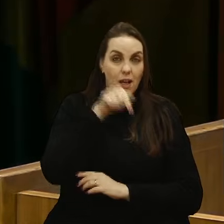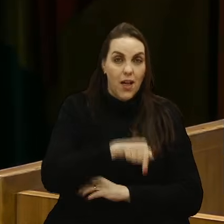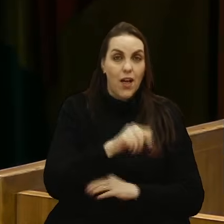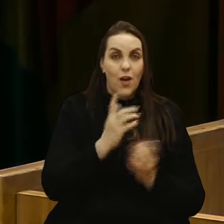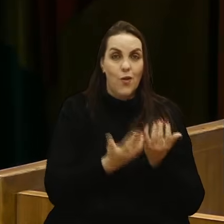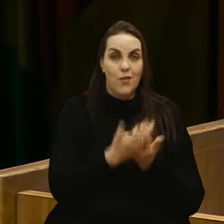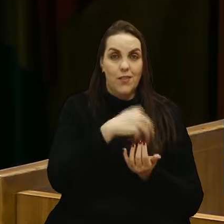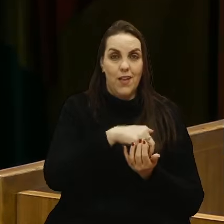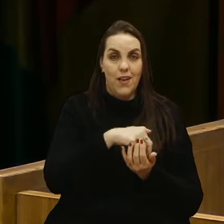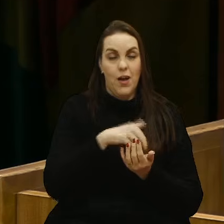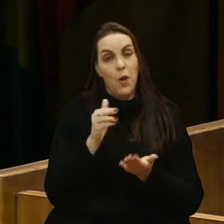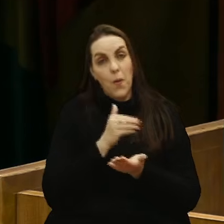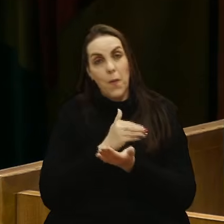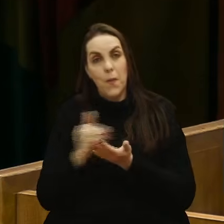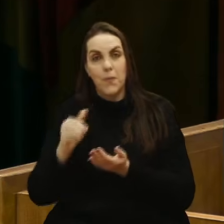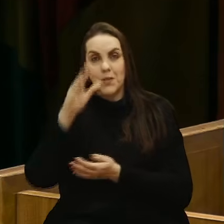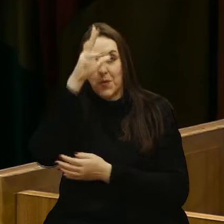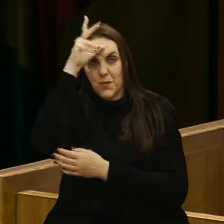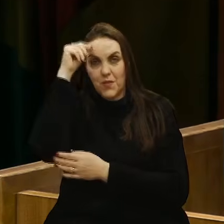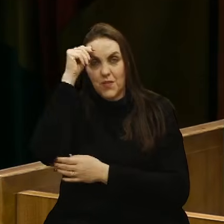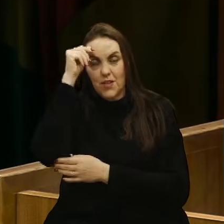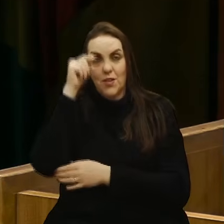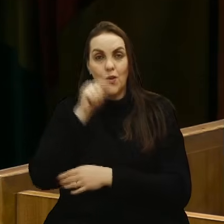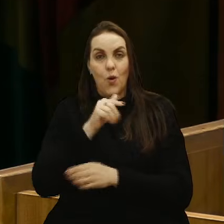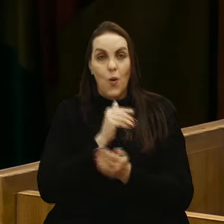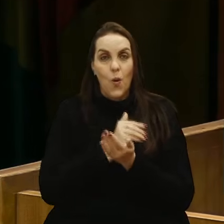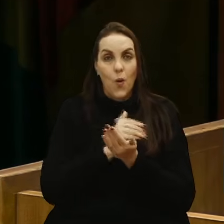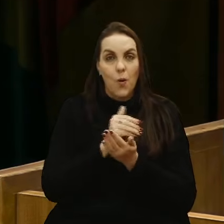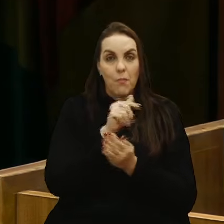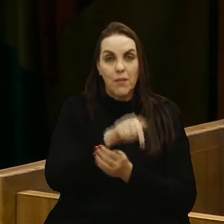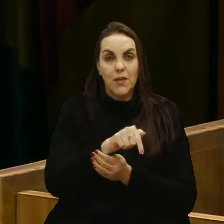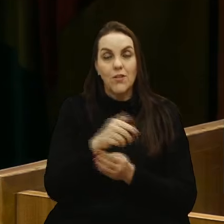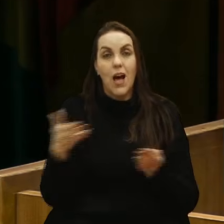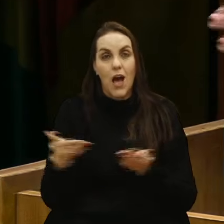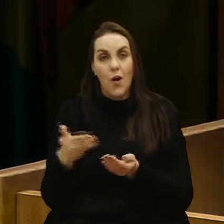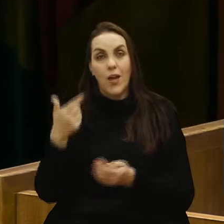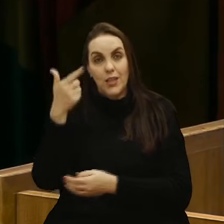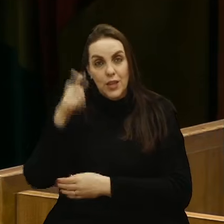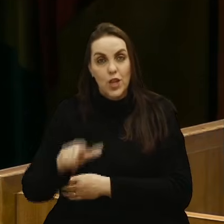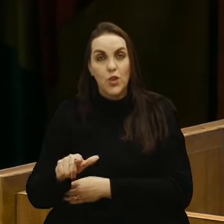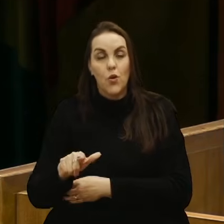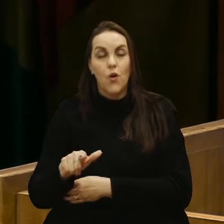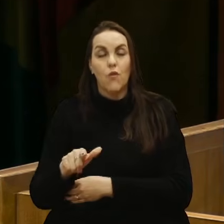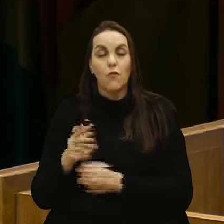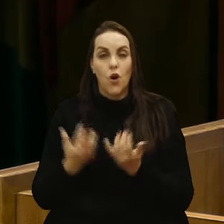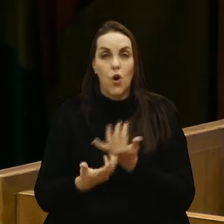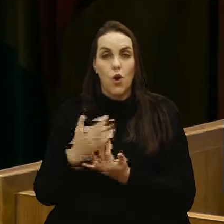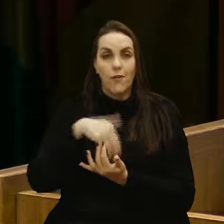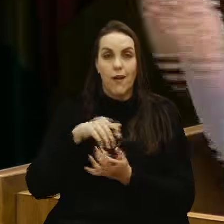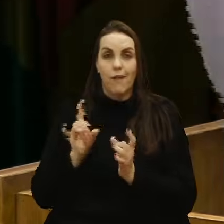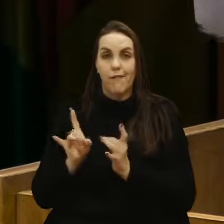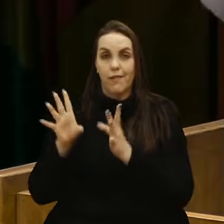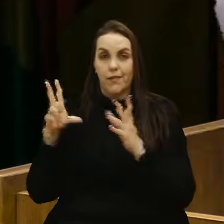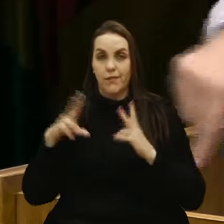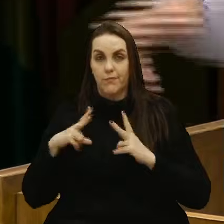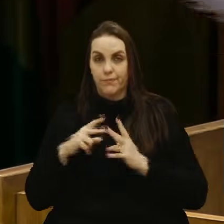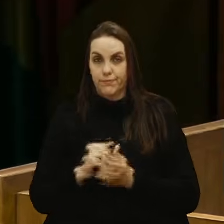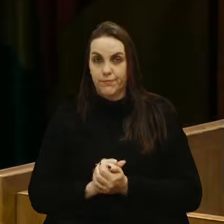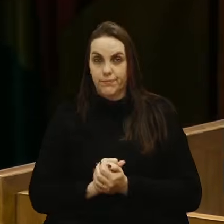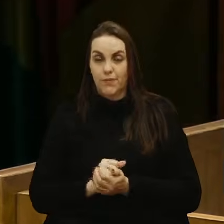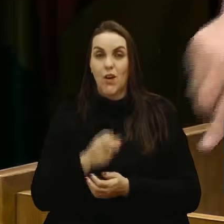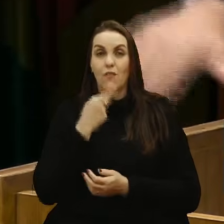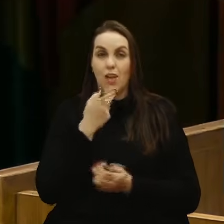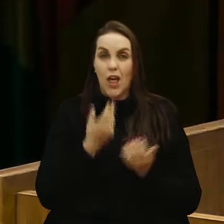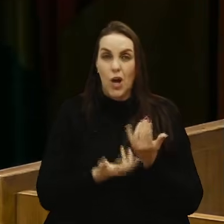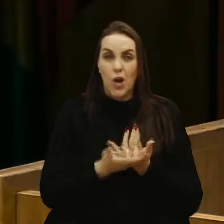início da primeira gestão e agora nessa, volta o fantasma da privatização da Codeca. Então, dizer que a Codeca está